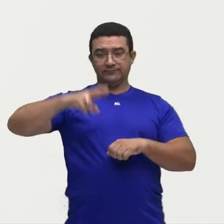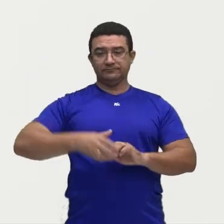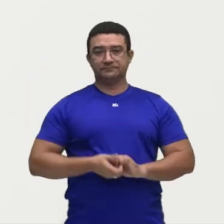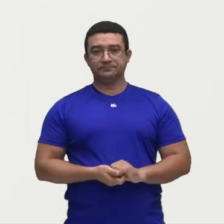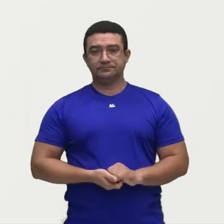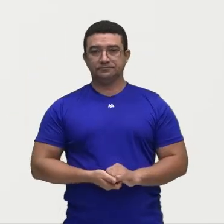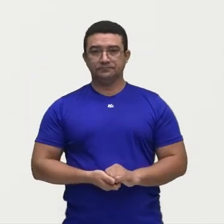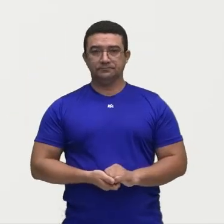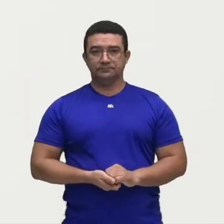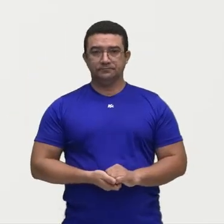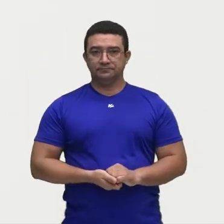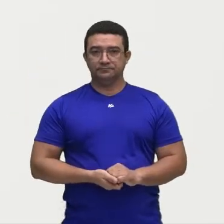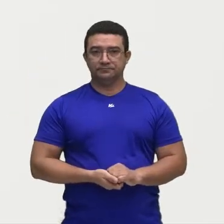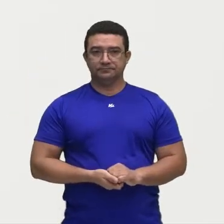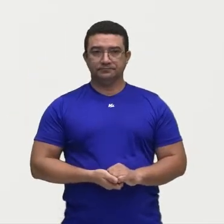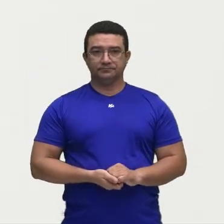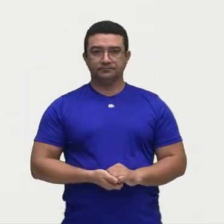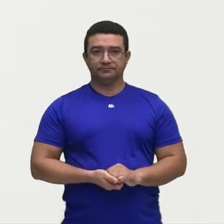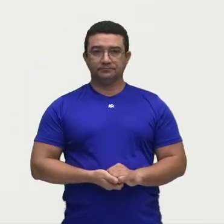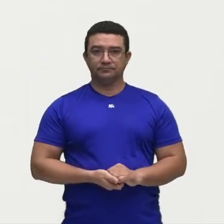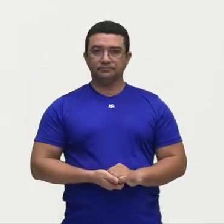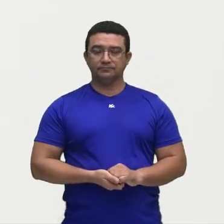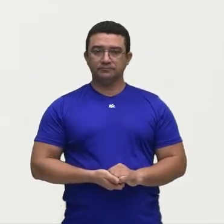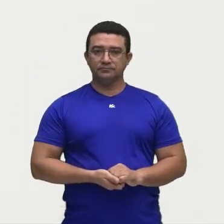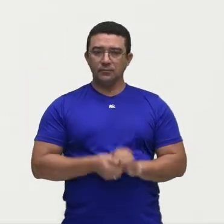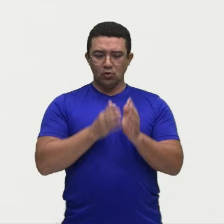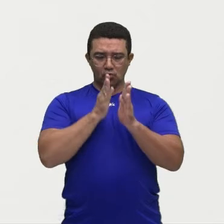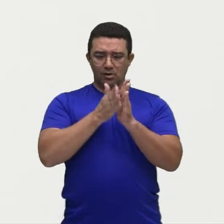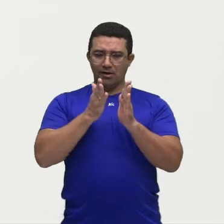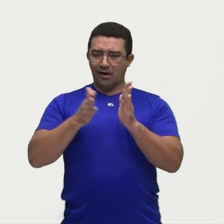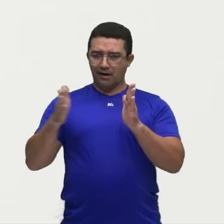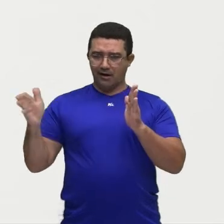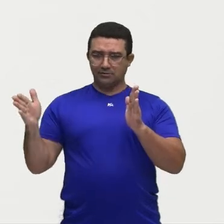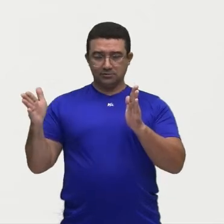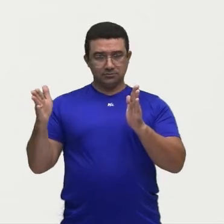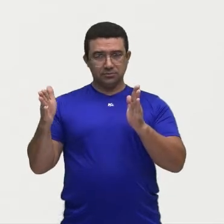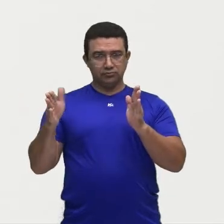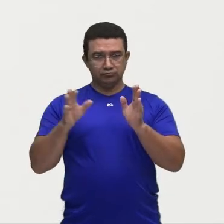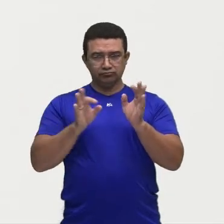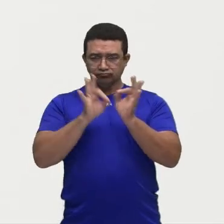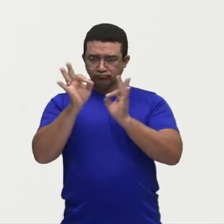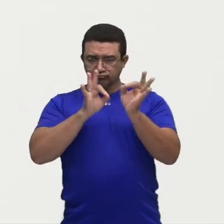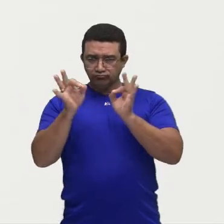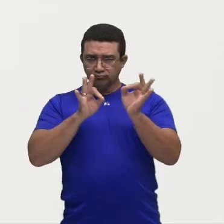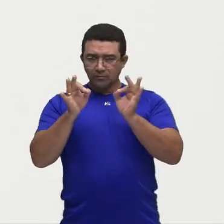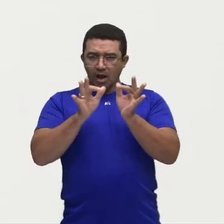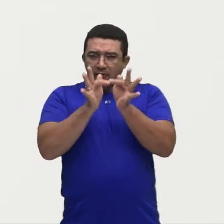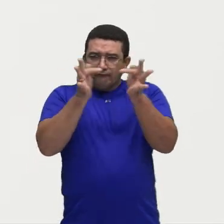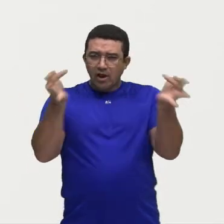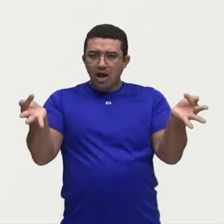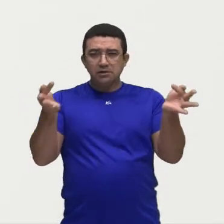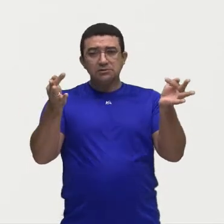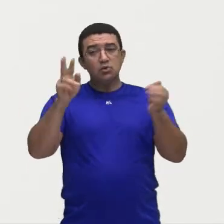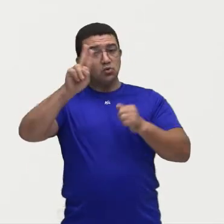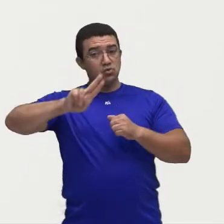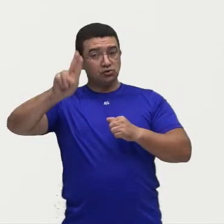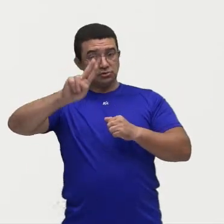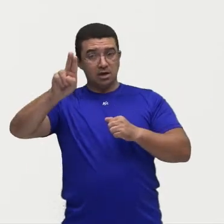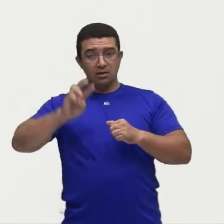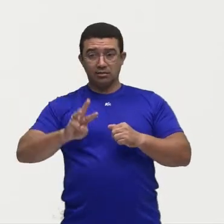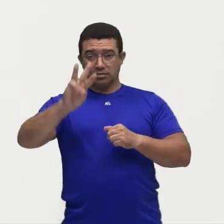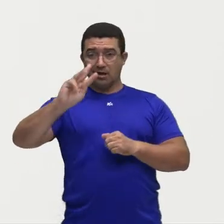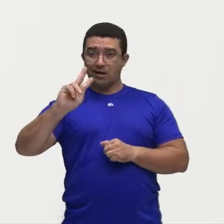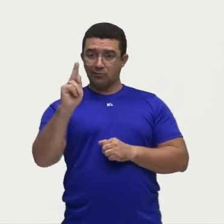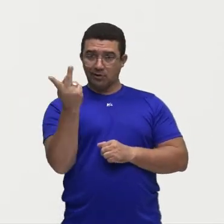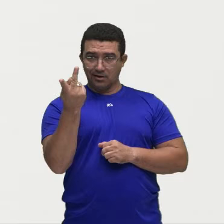essa é a ordem que você usa para fazer uma pergunta com WH. Primeiro, né, o WH, WH